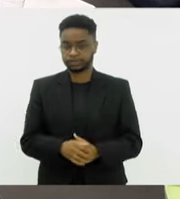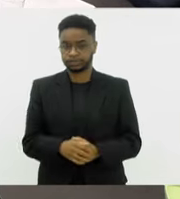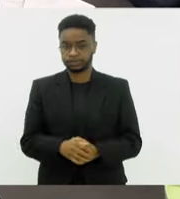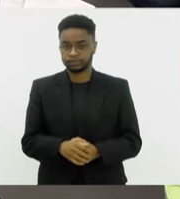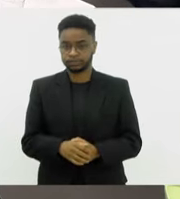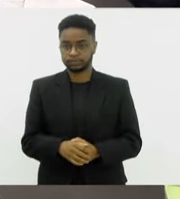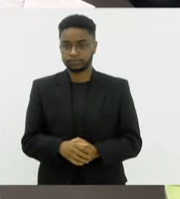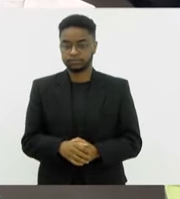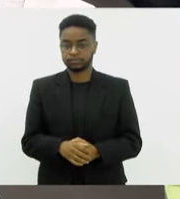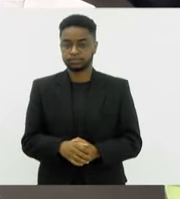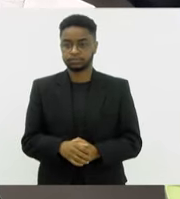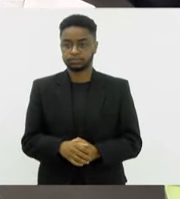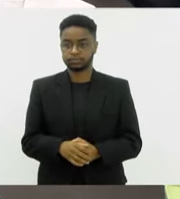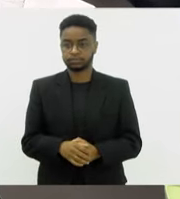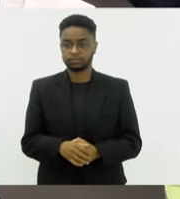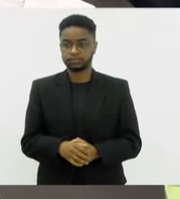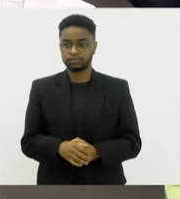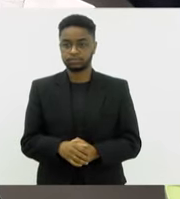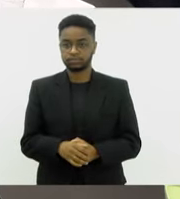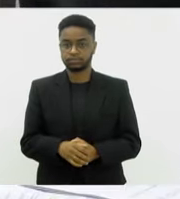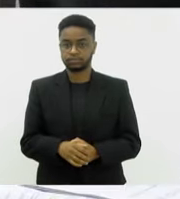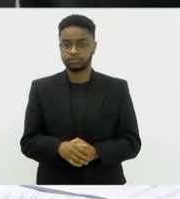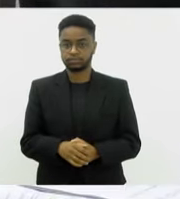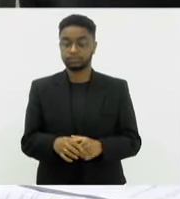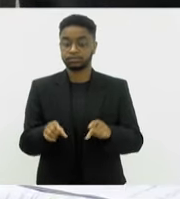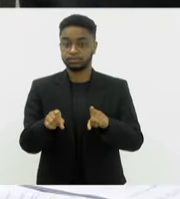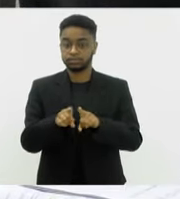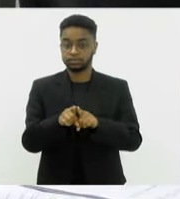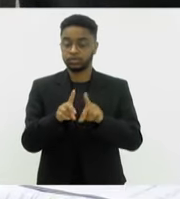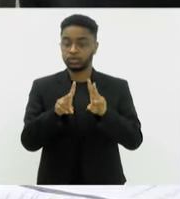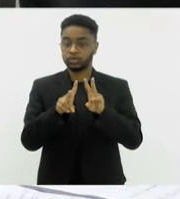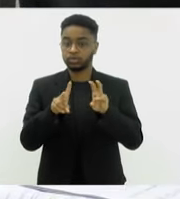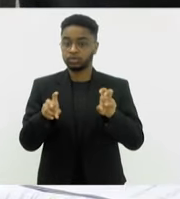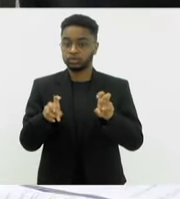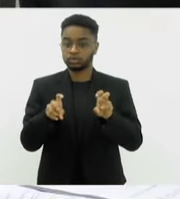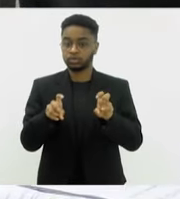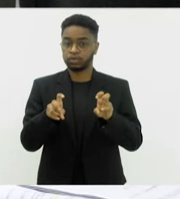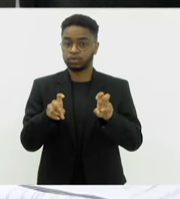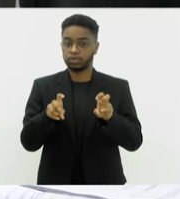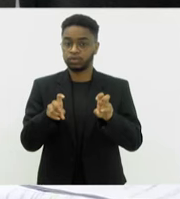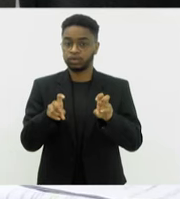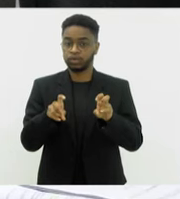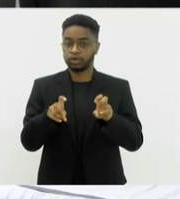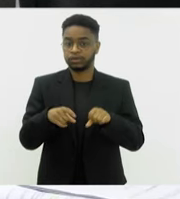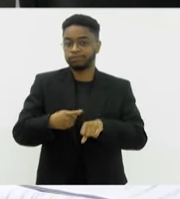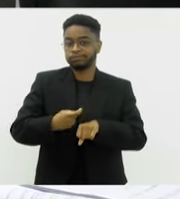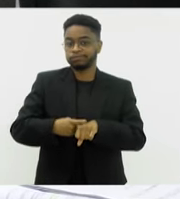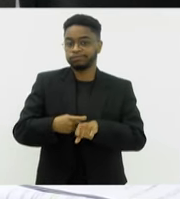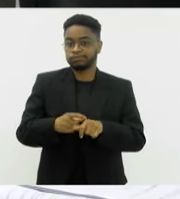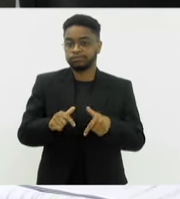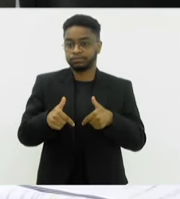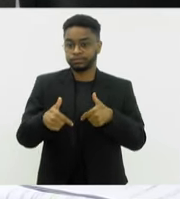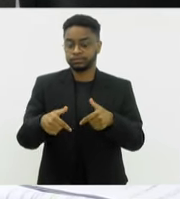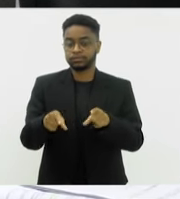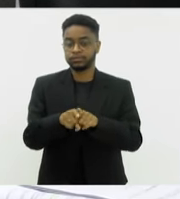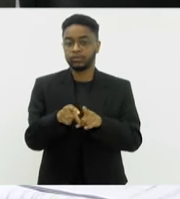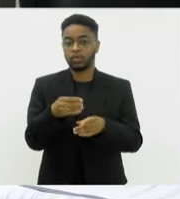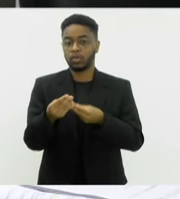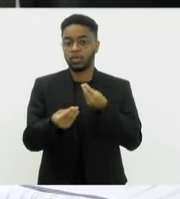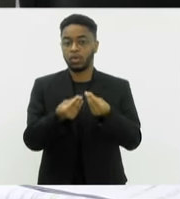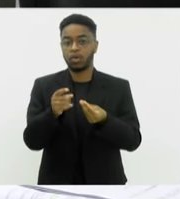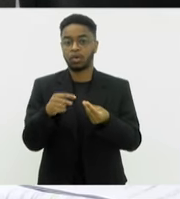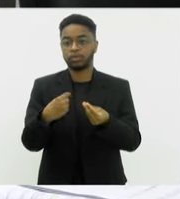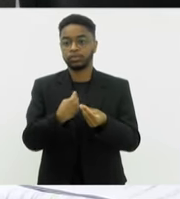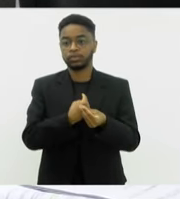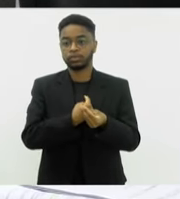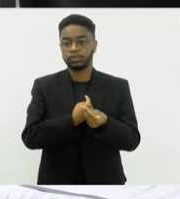E, a propósito, ainda sobre a dureza da CCJ, a medida que a gente tomou, até de certa forma, não